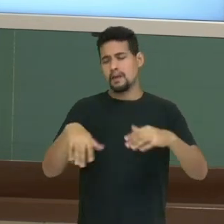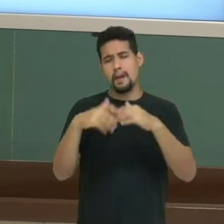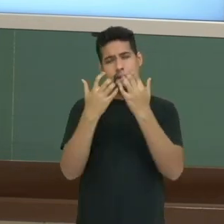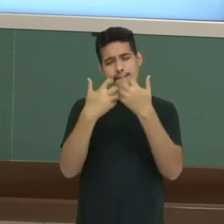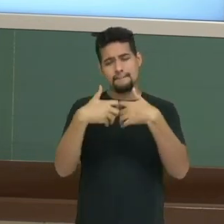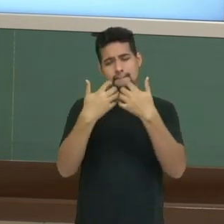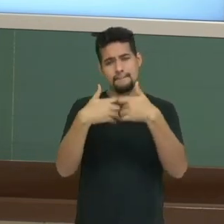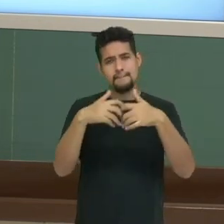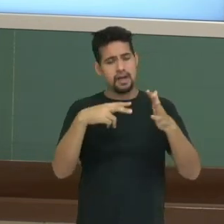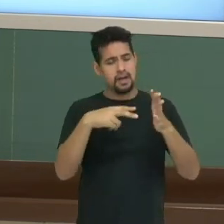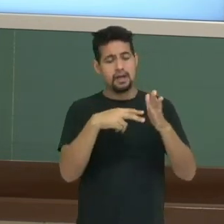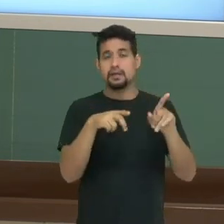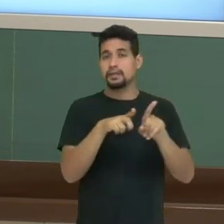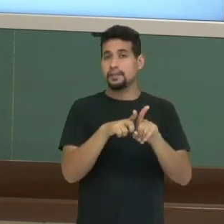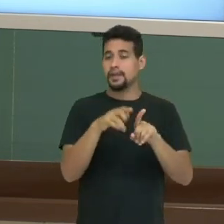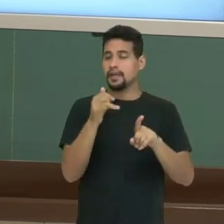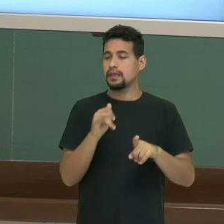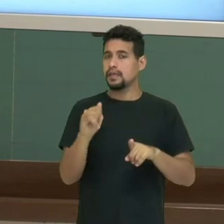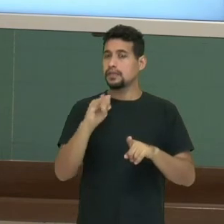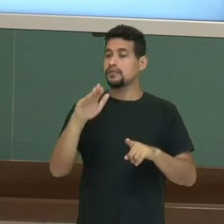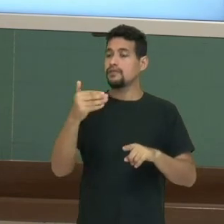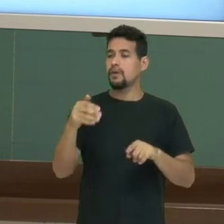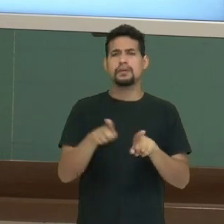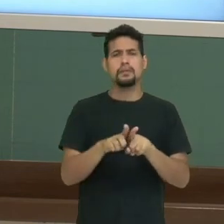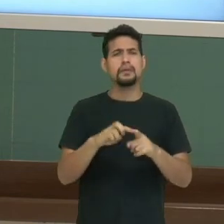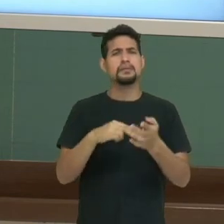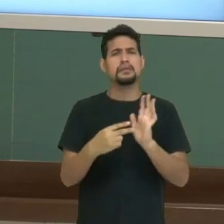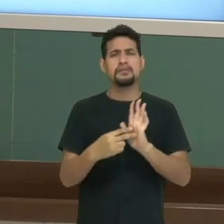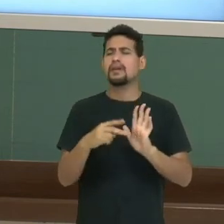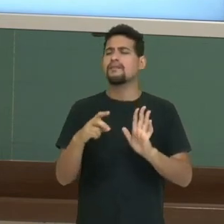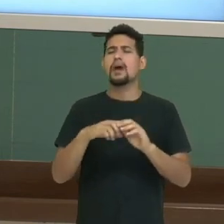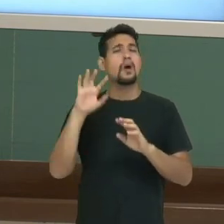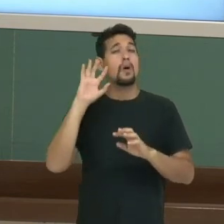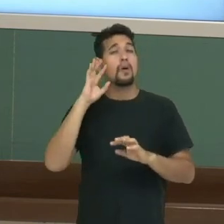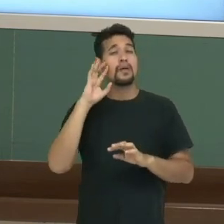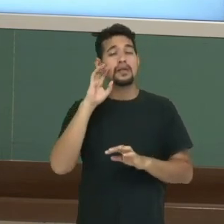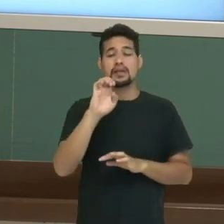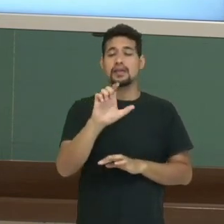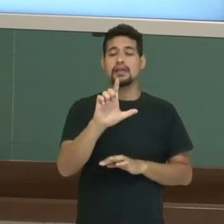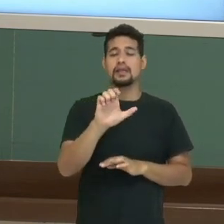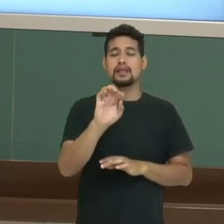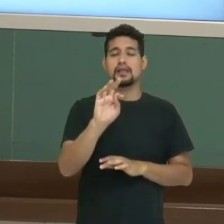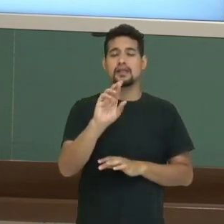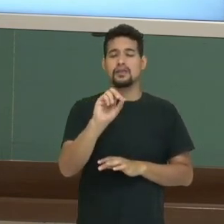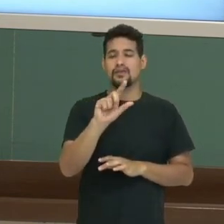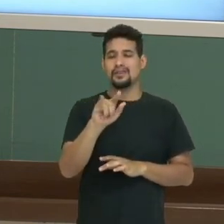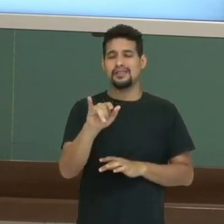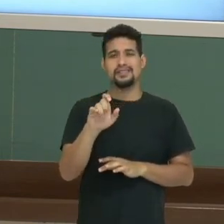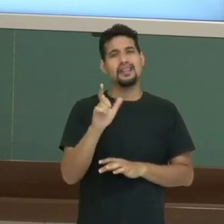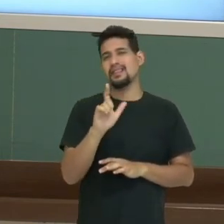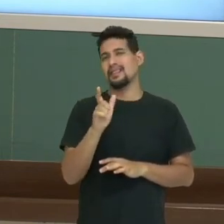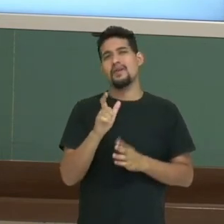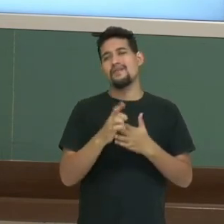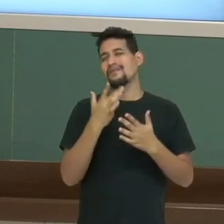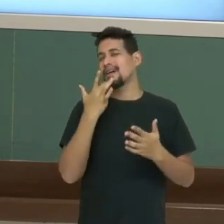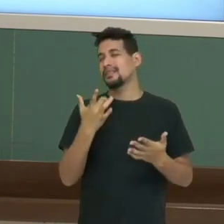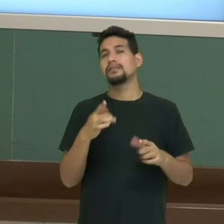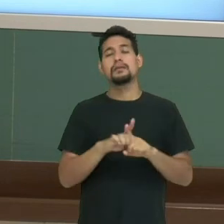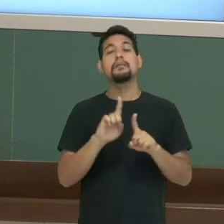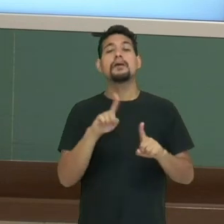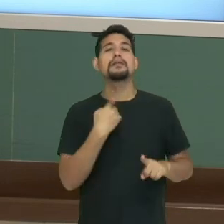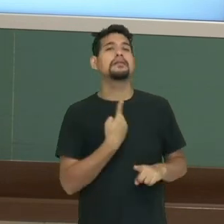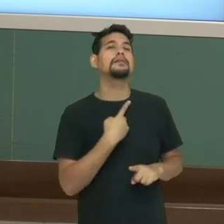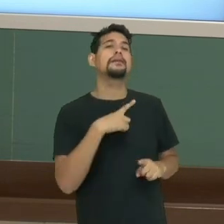na tomada. Então, uma energia que vem de fora vai provocar a eletrólise, que não é um processo espontâneo, e aí a gente vai